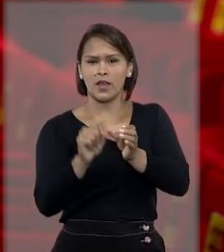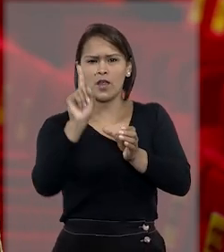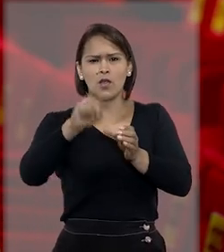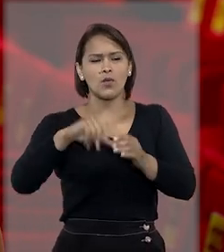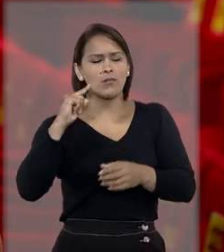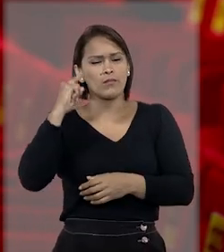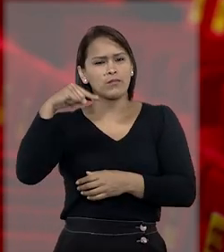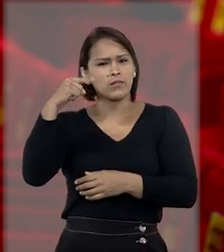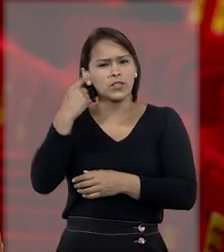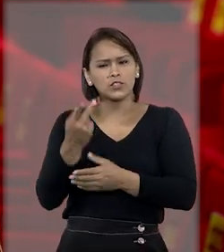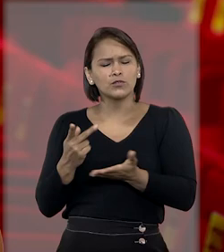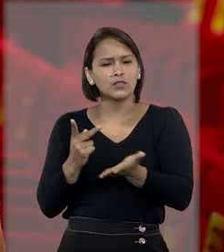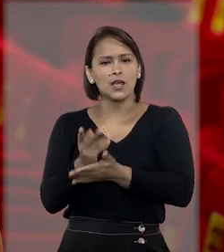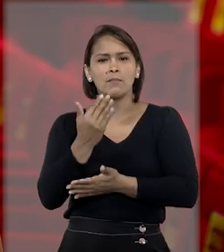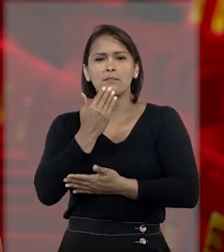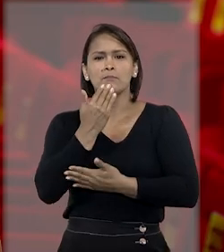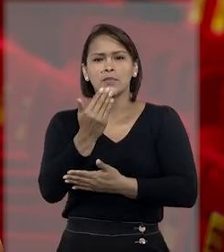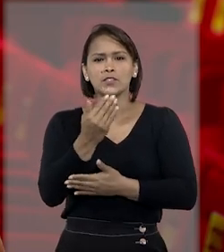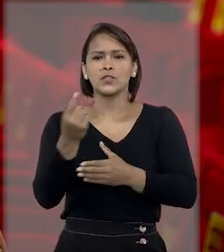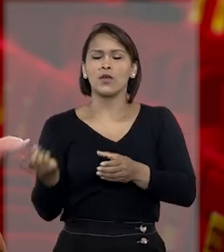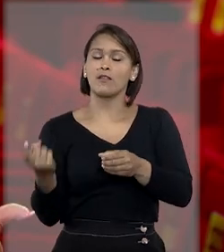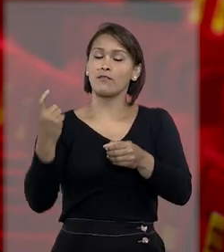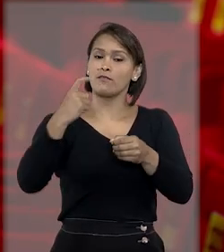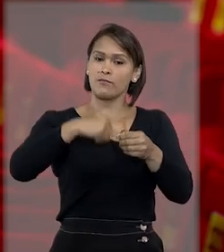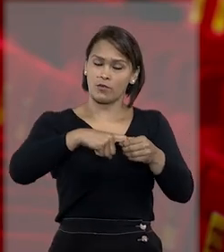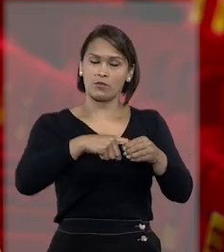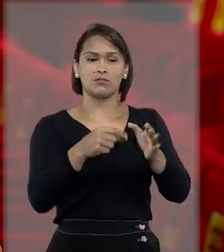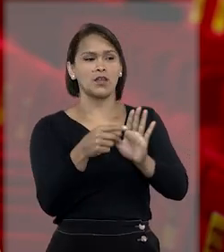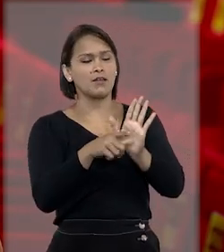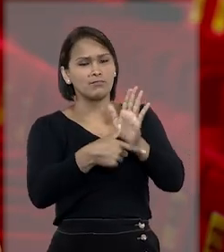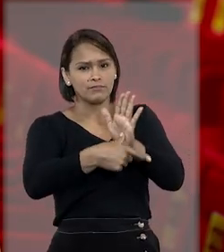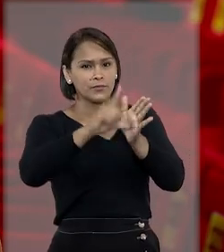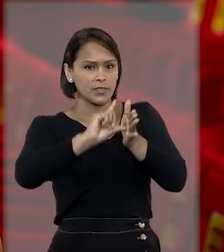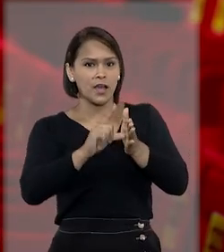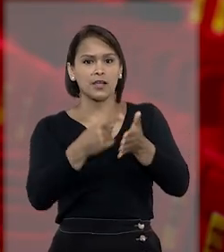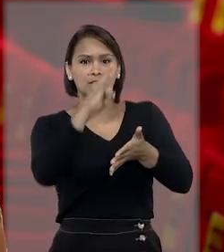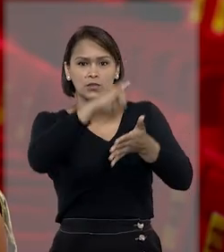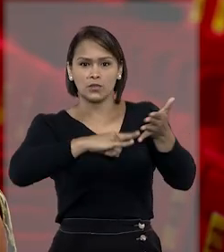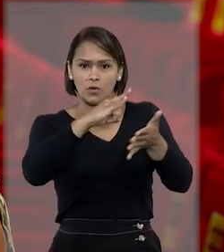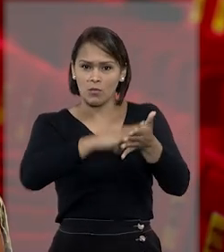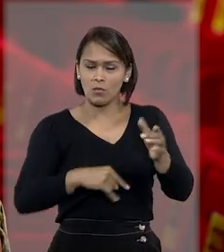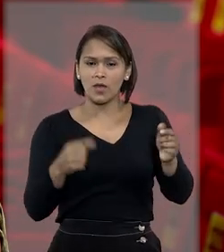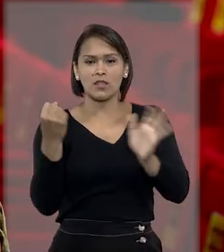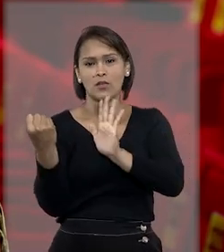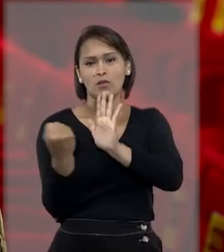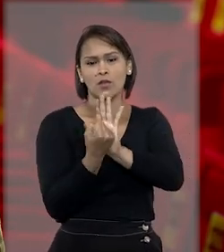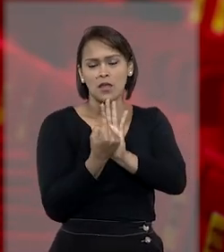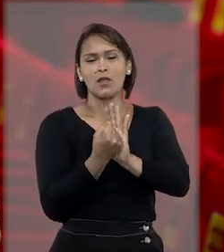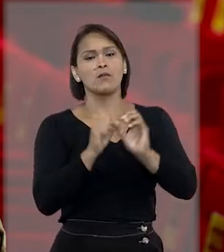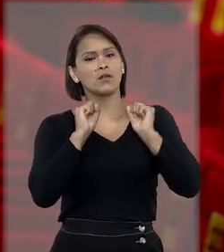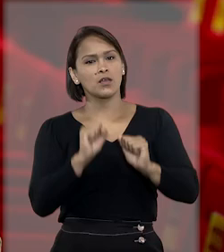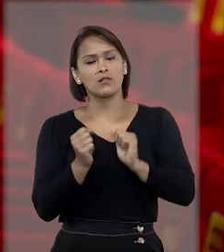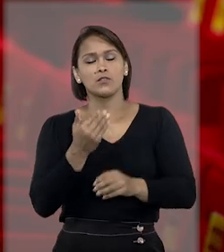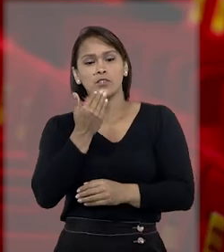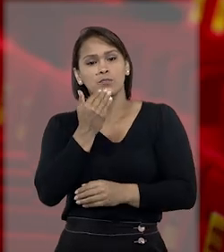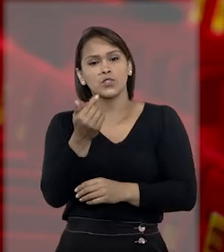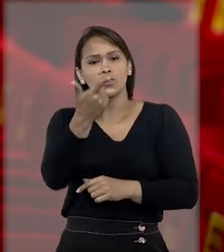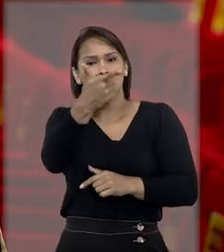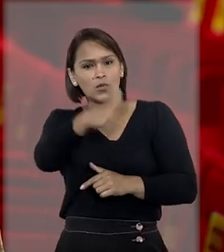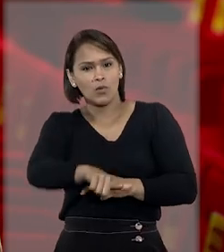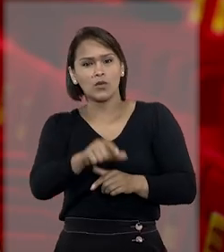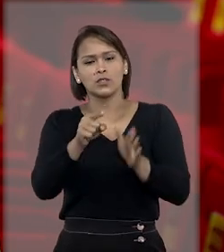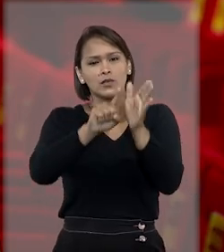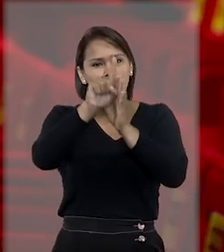momento em que o advogado solicitou que ele re e sem procuração anterior e outorgados poderes para que fosse